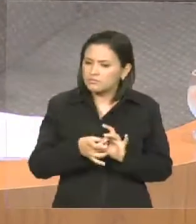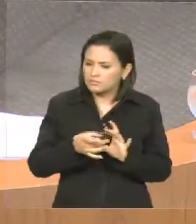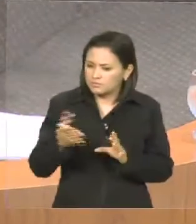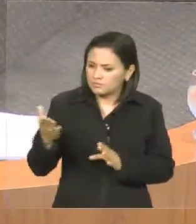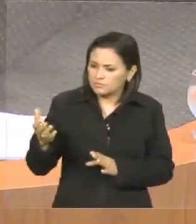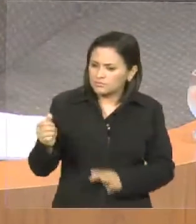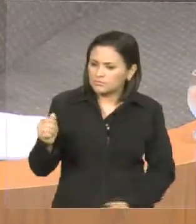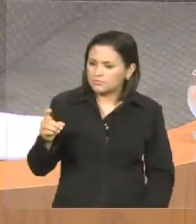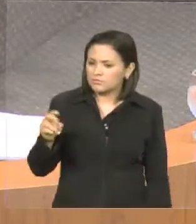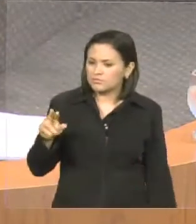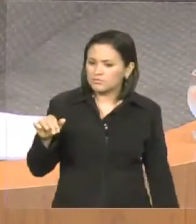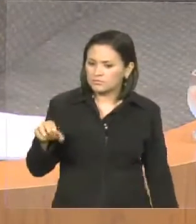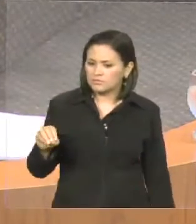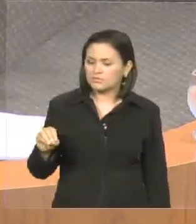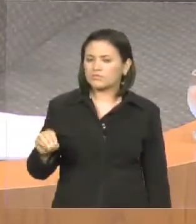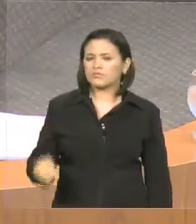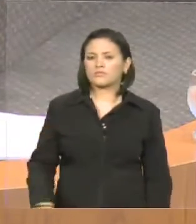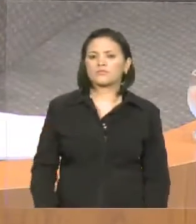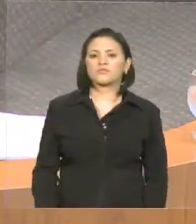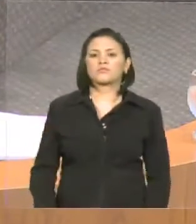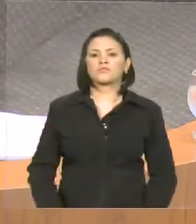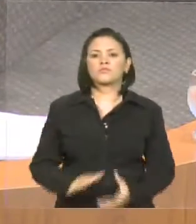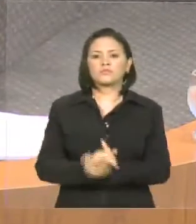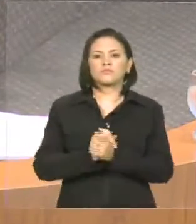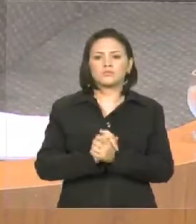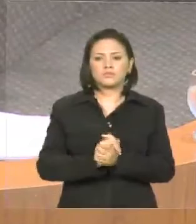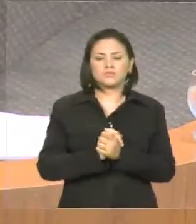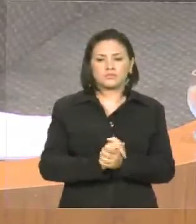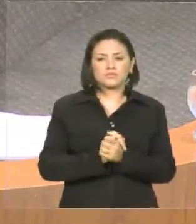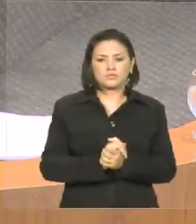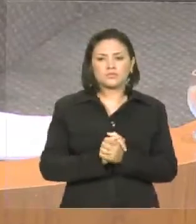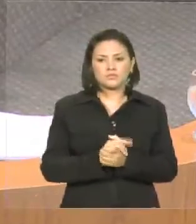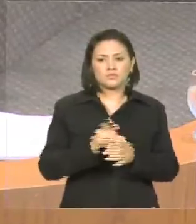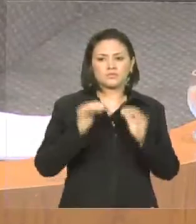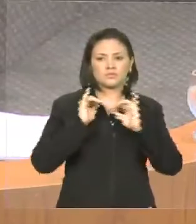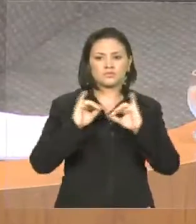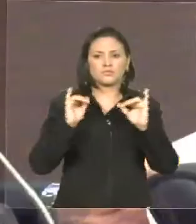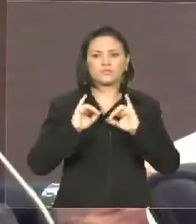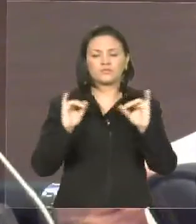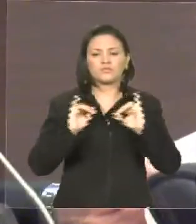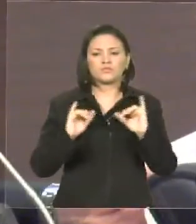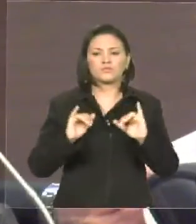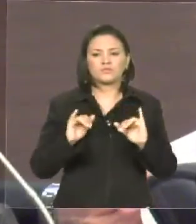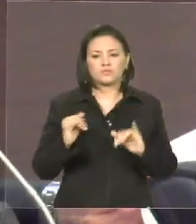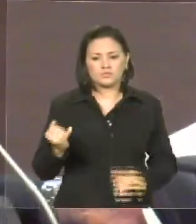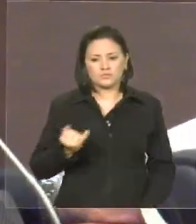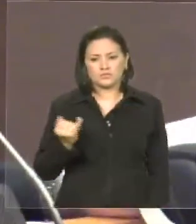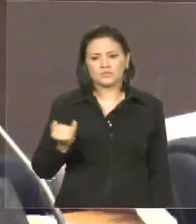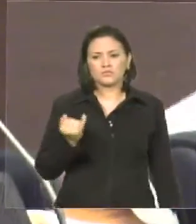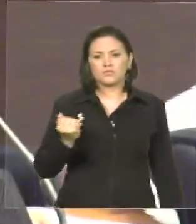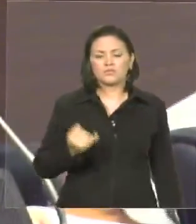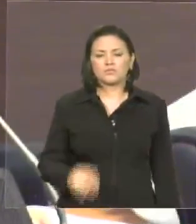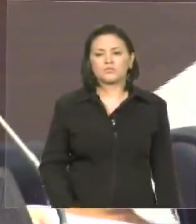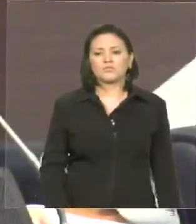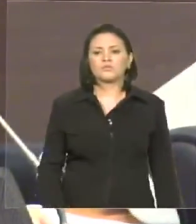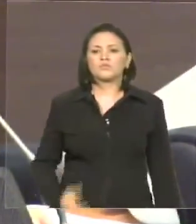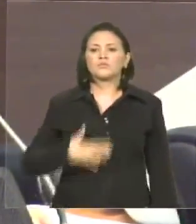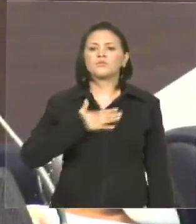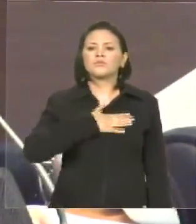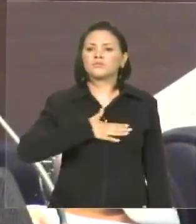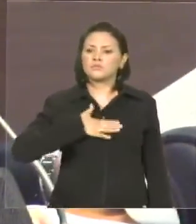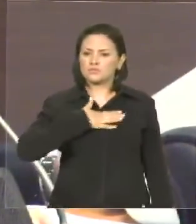Deputado, quero lhe parabenizar pelo seu pronunciamento oportuno, com uma enorme